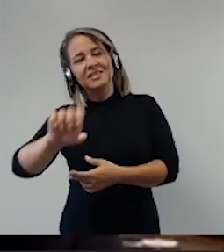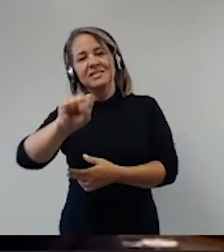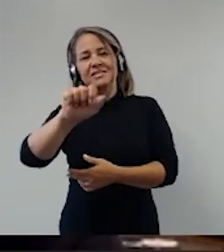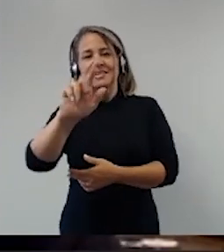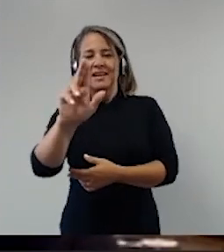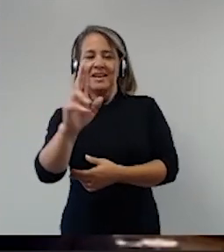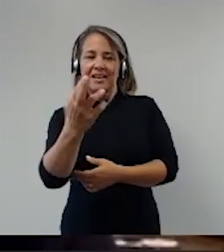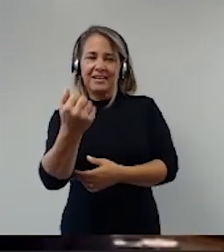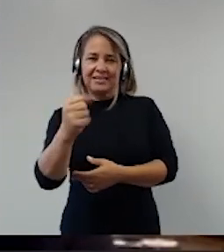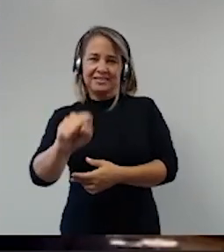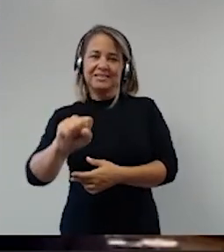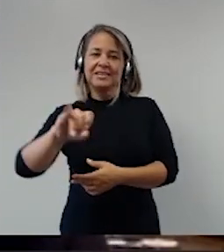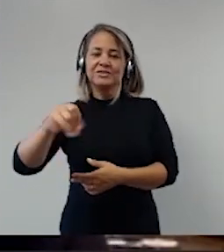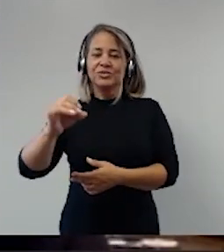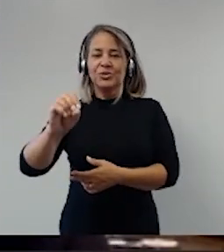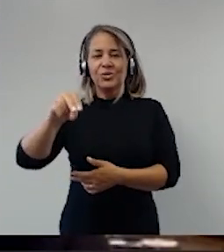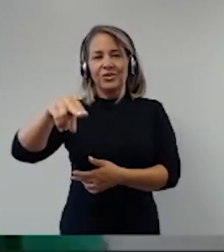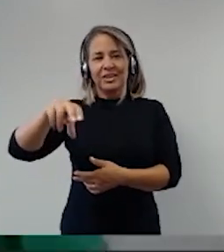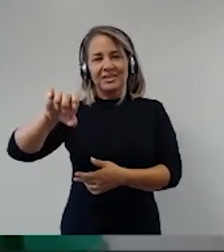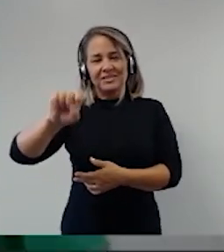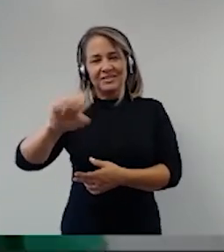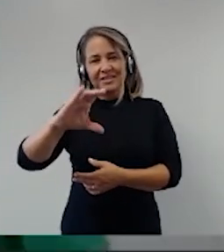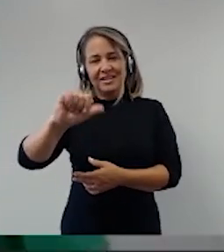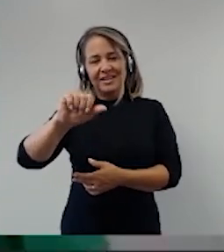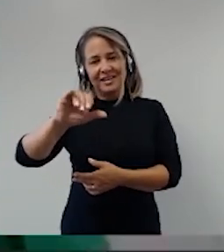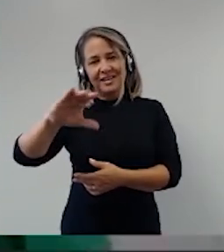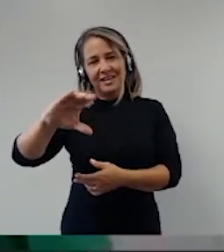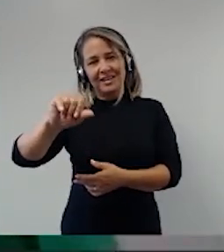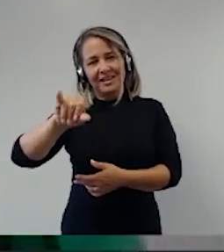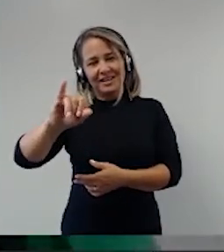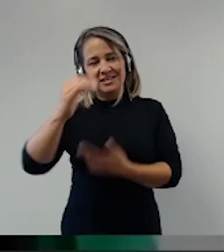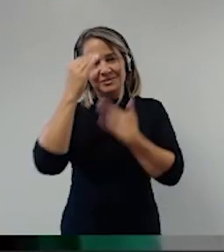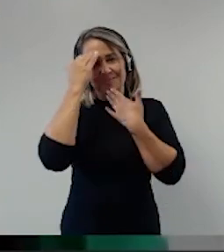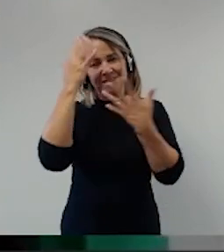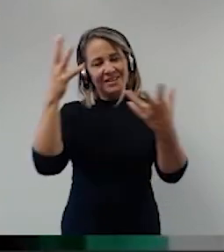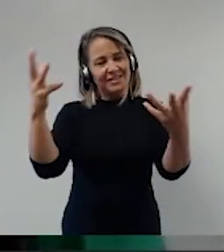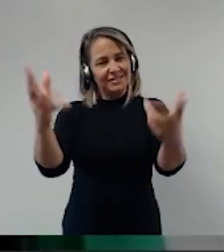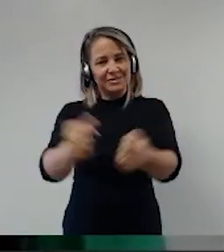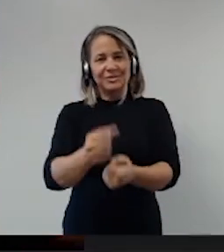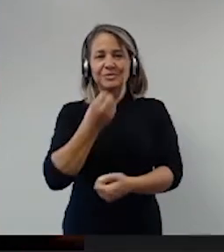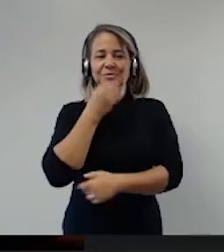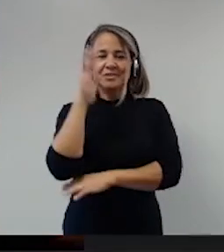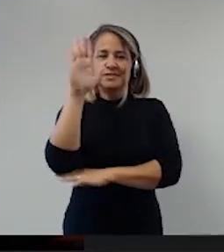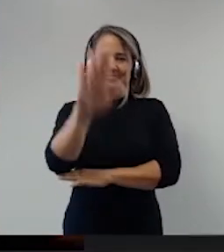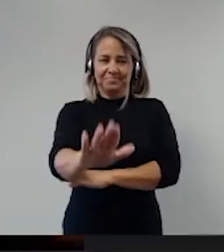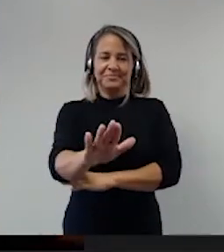Cacai, muito obrigado. Obrigada. Obrigado a vocês. Abraço, obrigado, boa tarde.